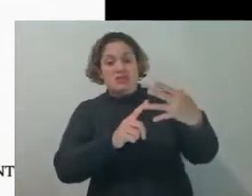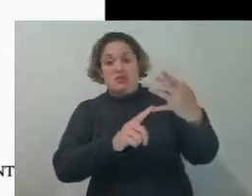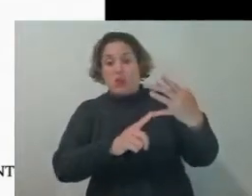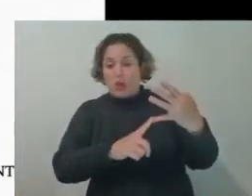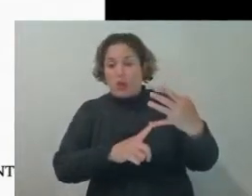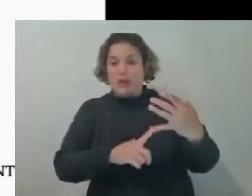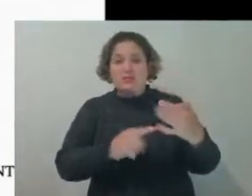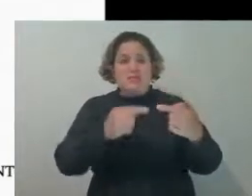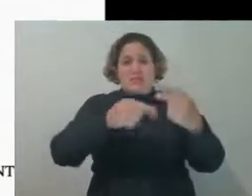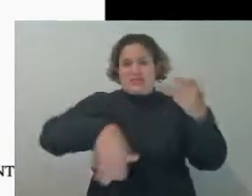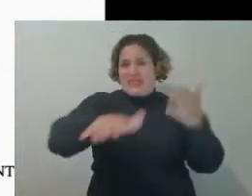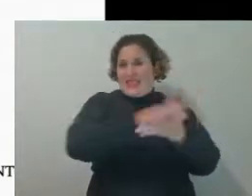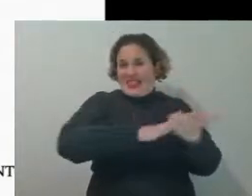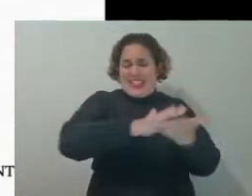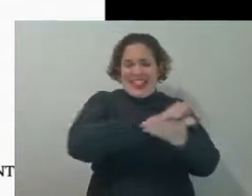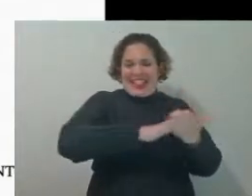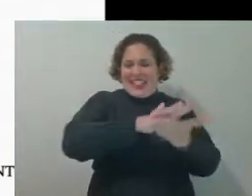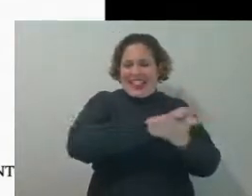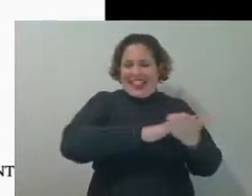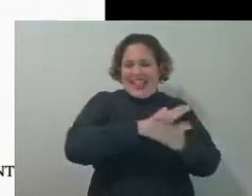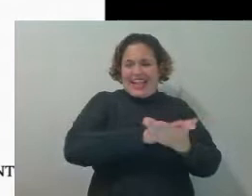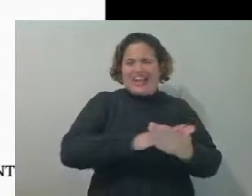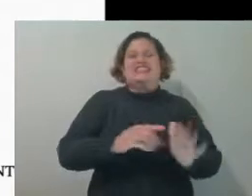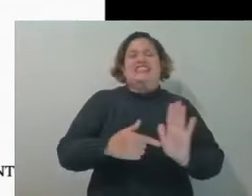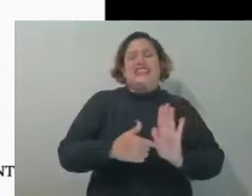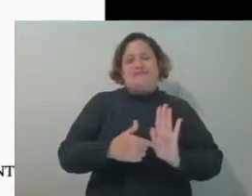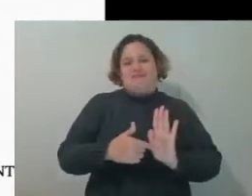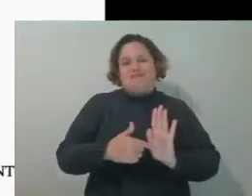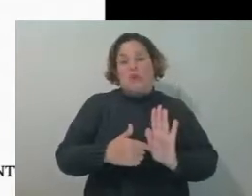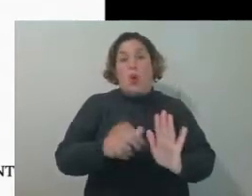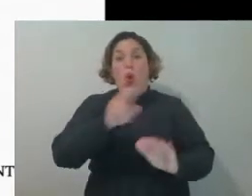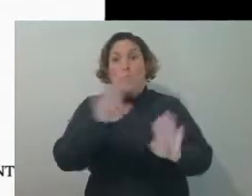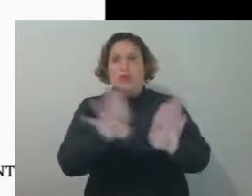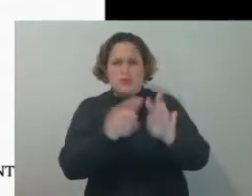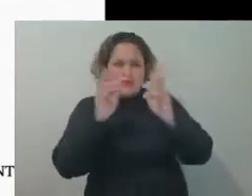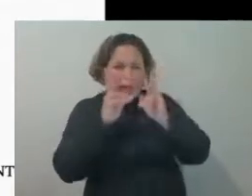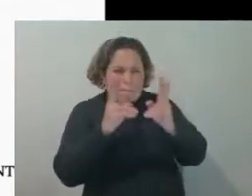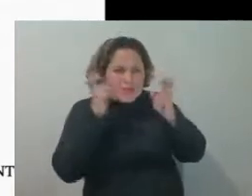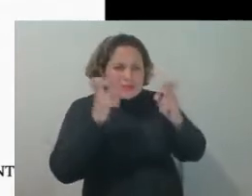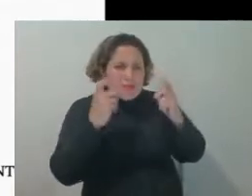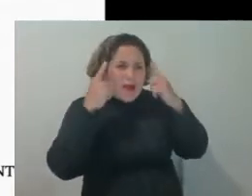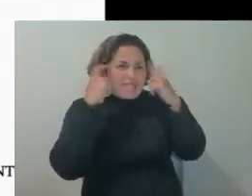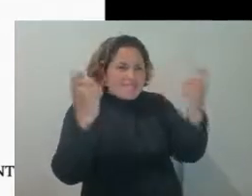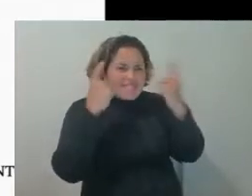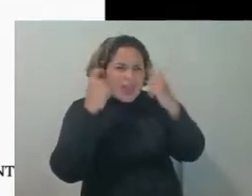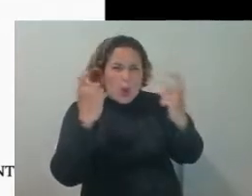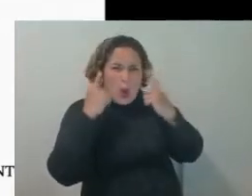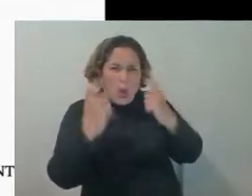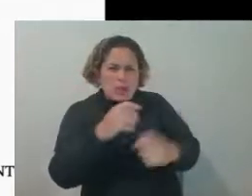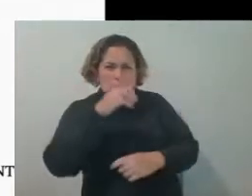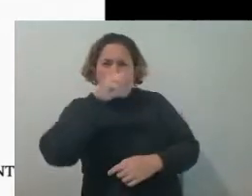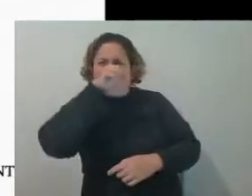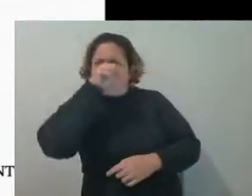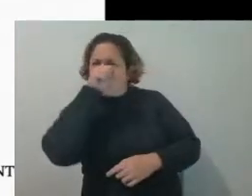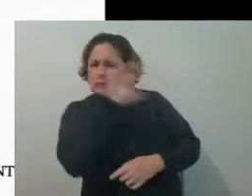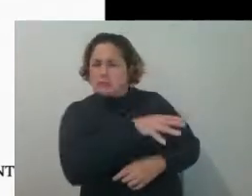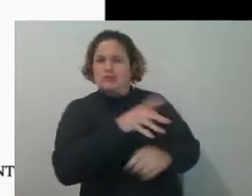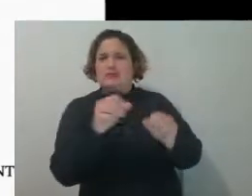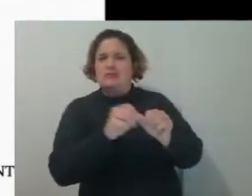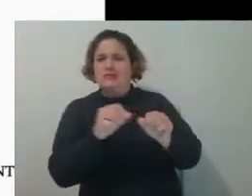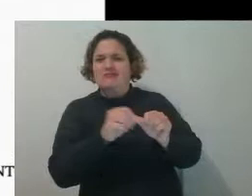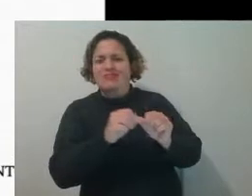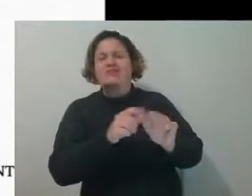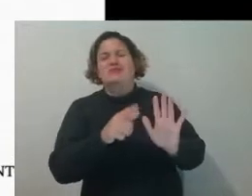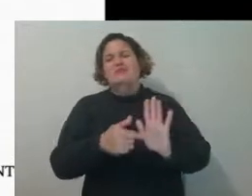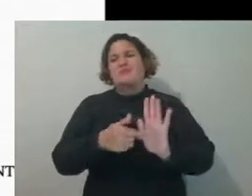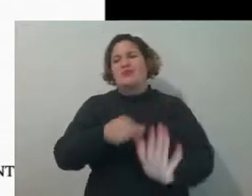estiverem inadequados ou se ocorreu agressão física intencional, esse animal vai estar com grau de